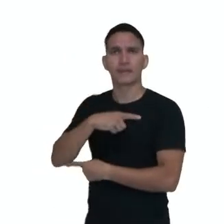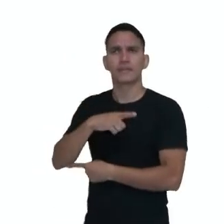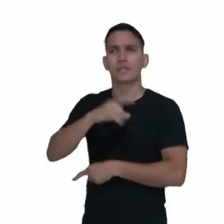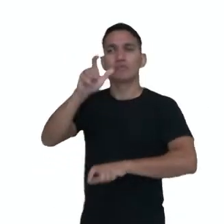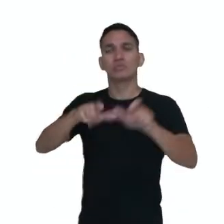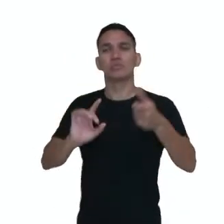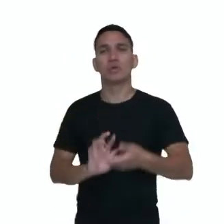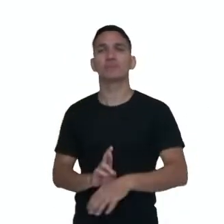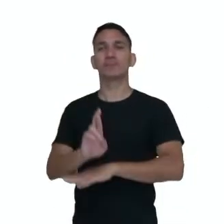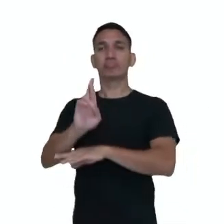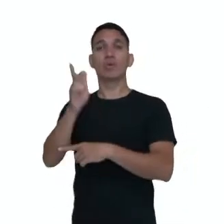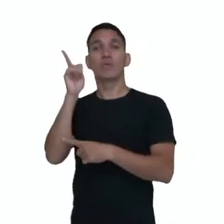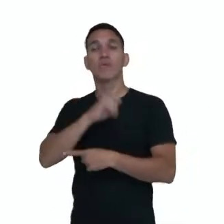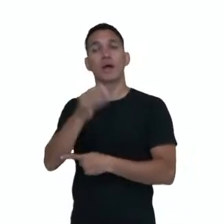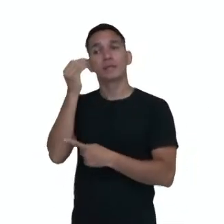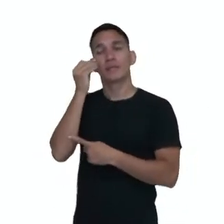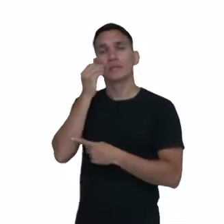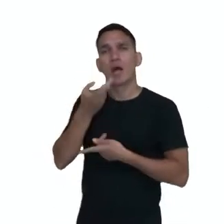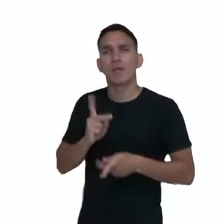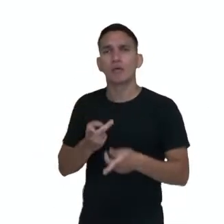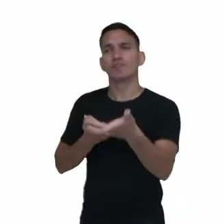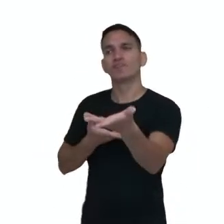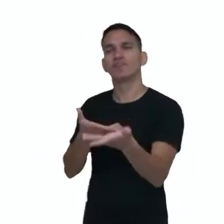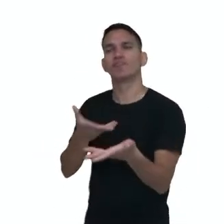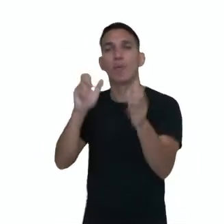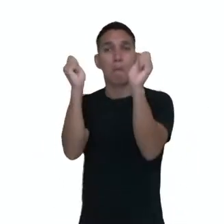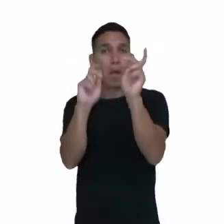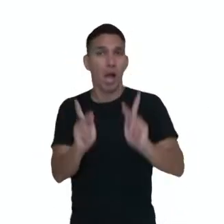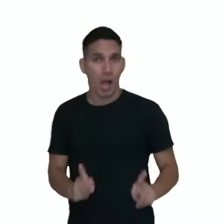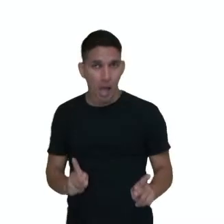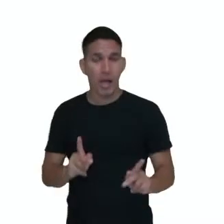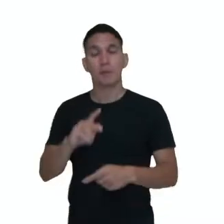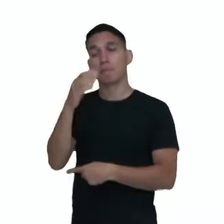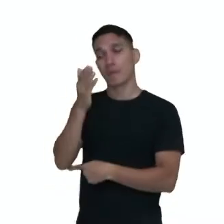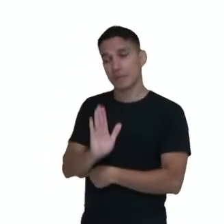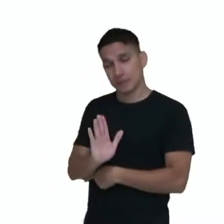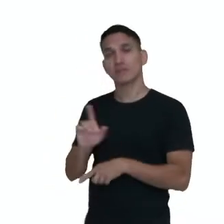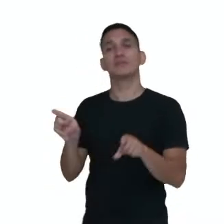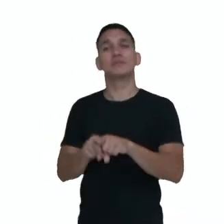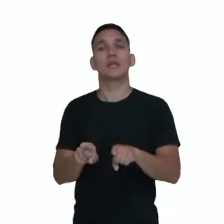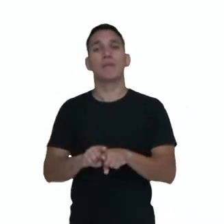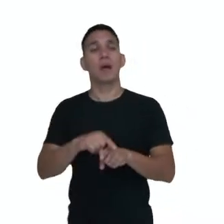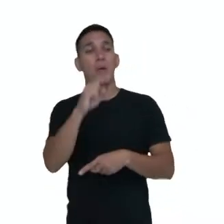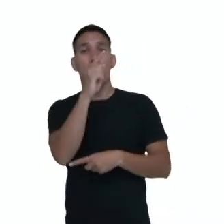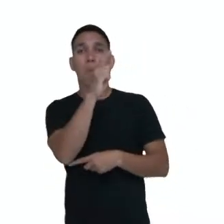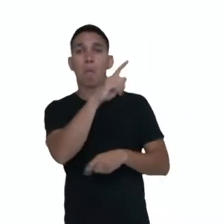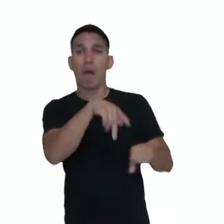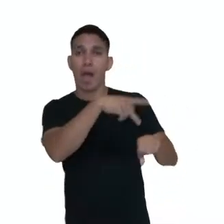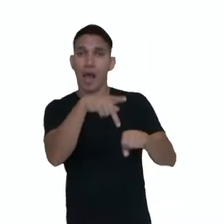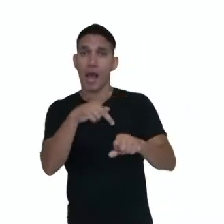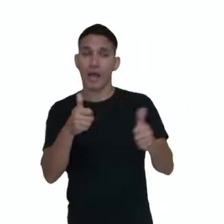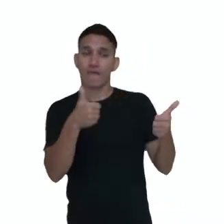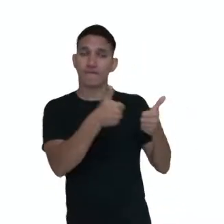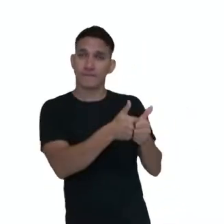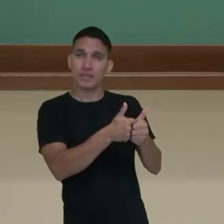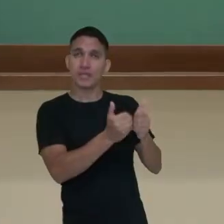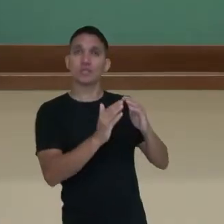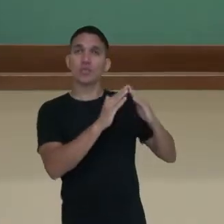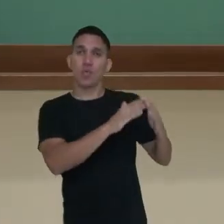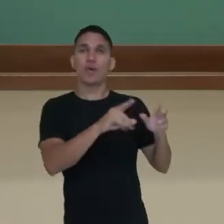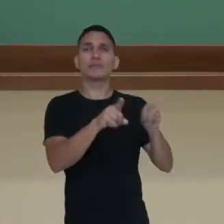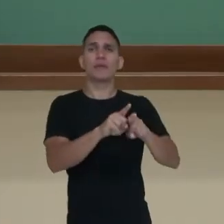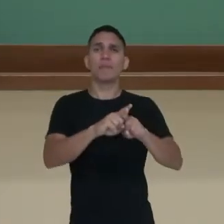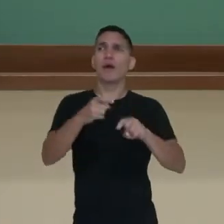que procuram manter a paz entre o Brasil, as nações vizinhas e as outras comunidades internacionais. Então, o Brasil